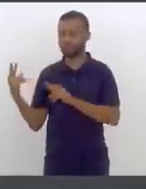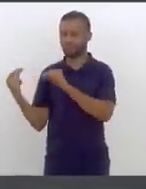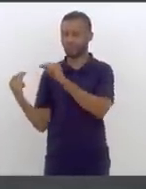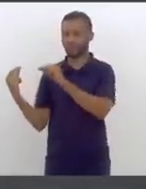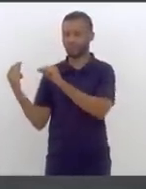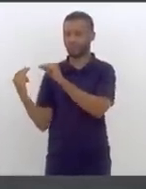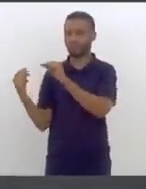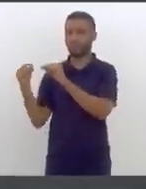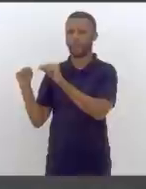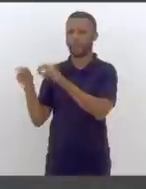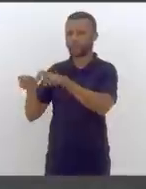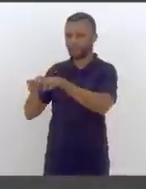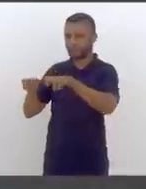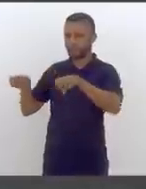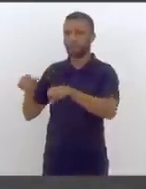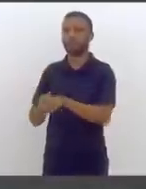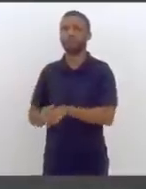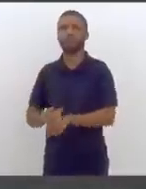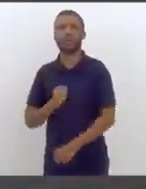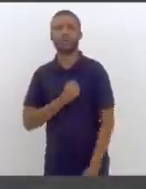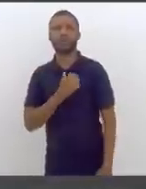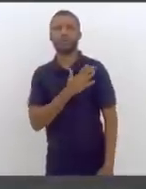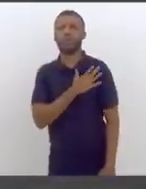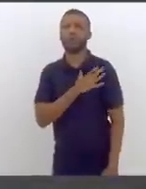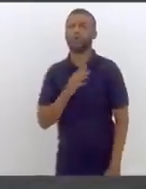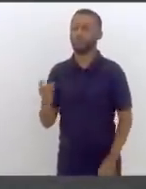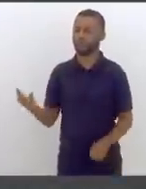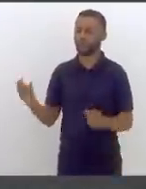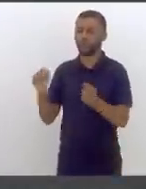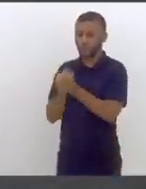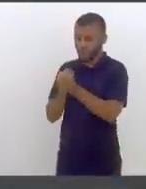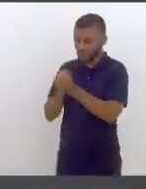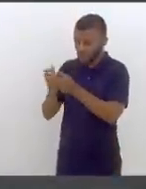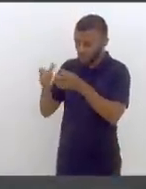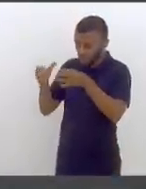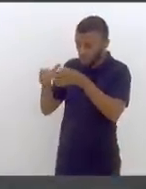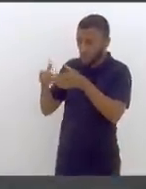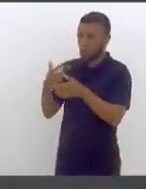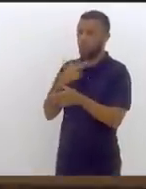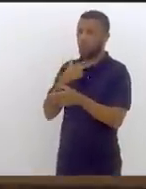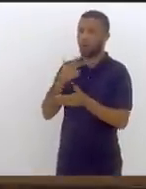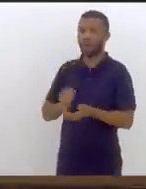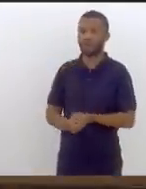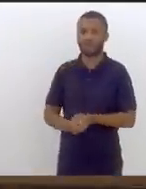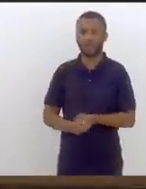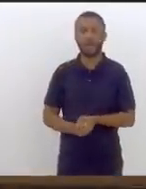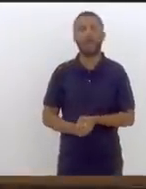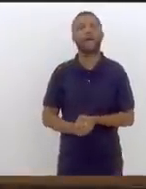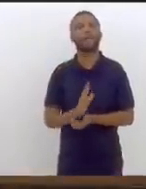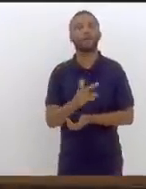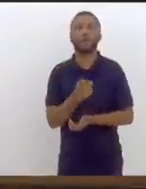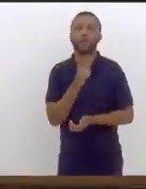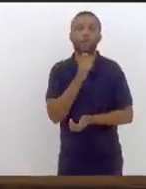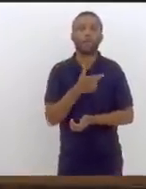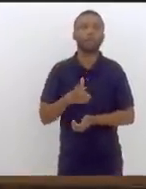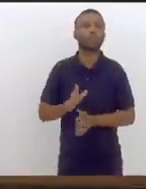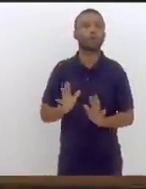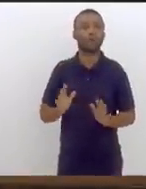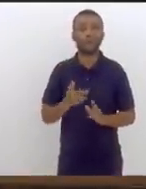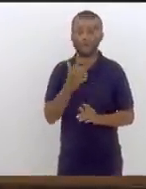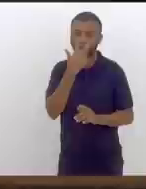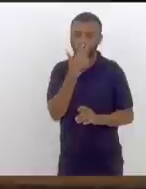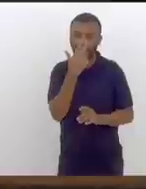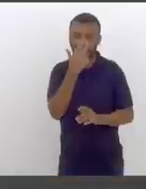Rancho chegava oficial faz assim ó vamos espalhar que não pode ficar junto não então mas isso não existe mais então exatamente Quando